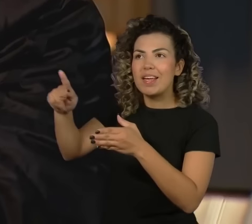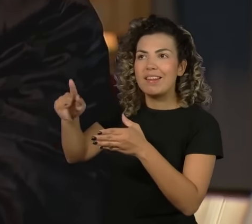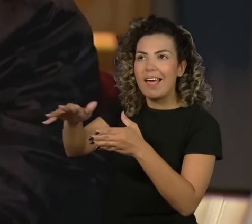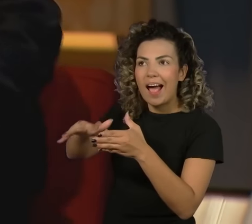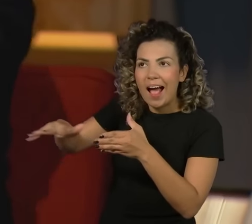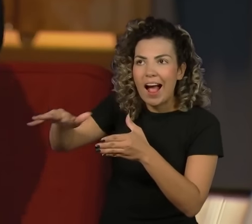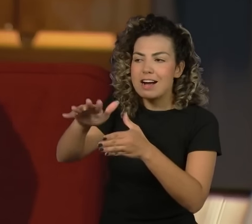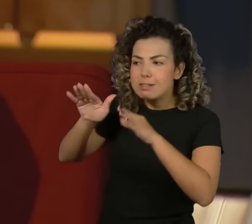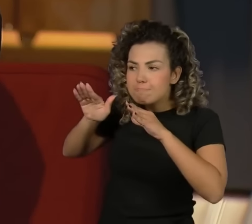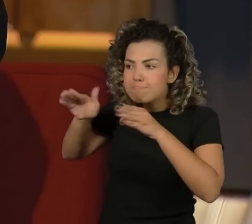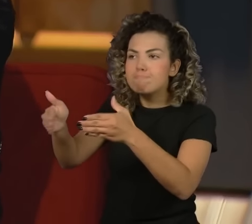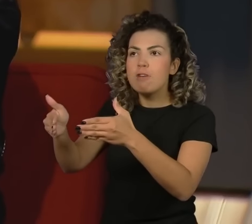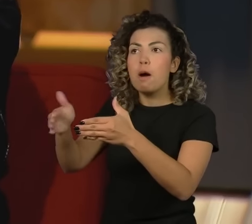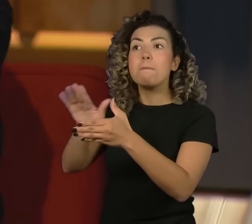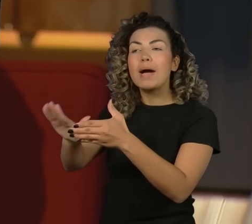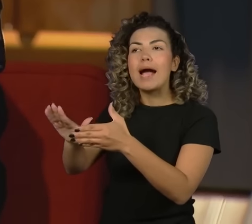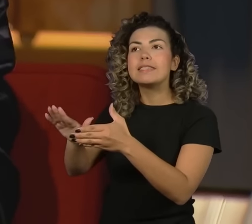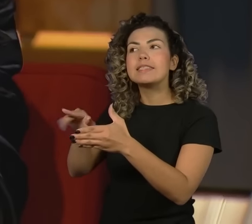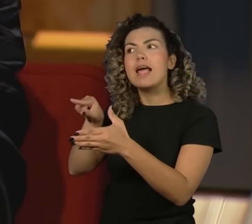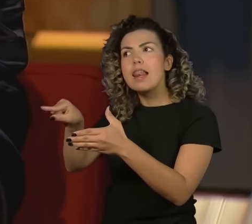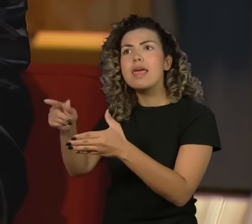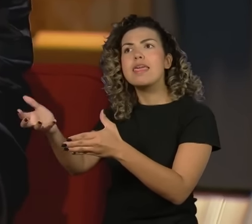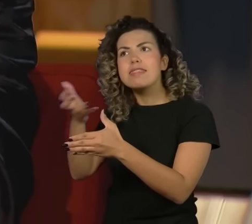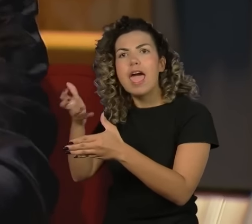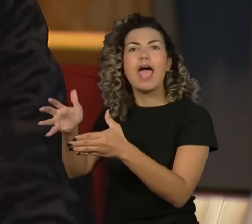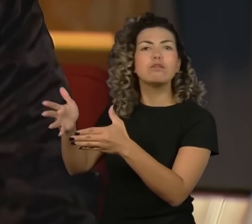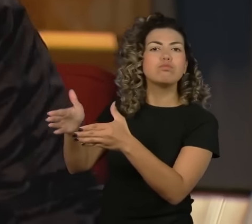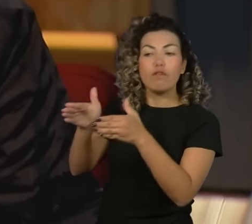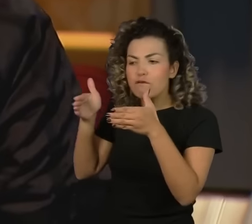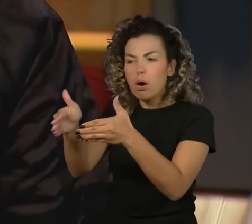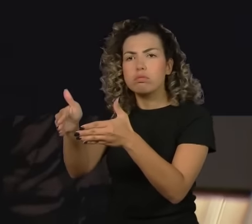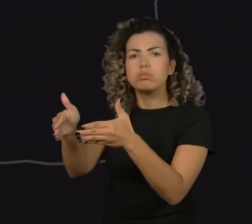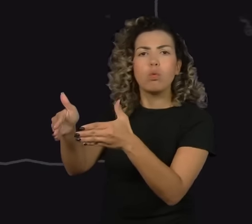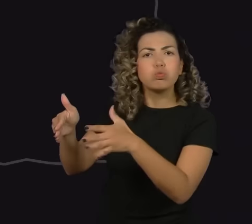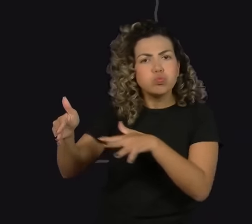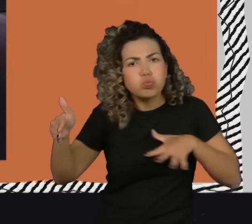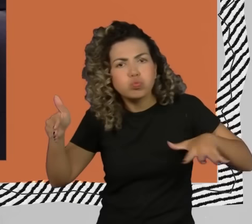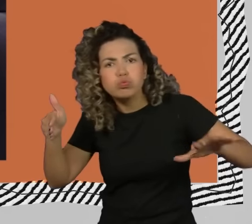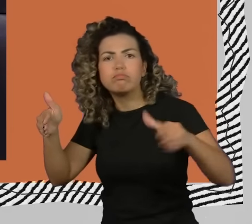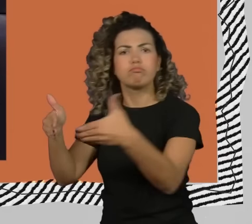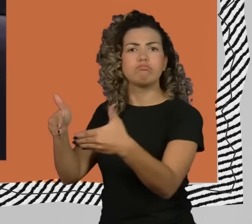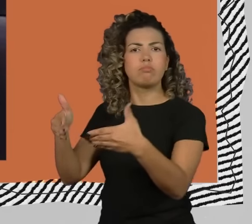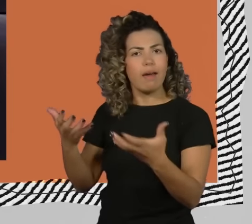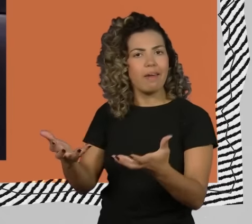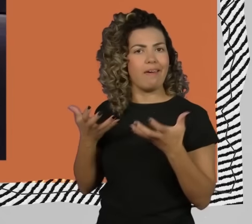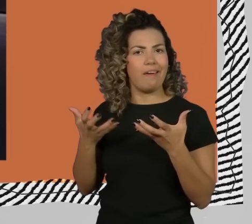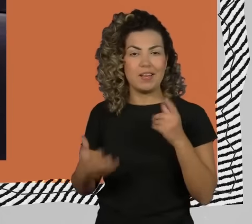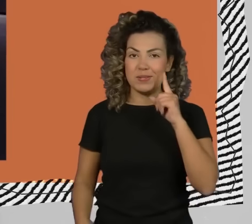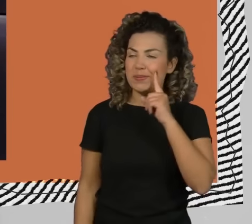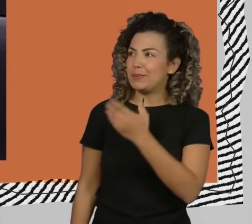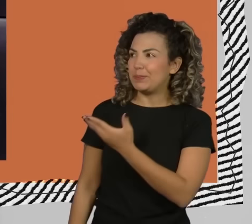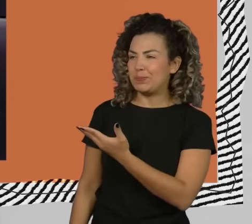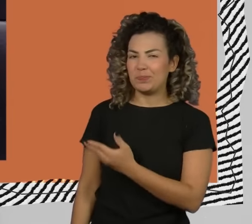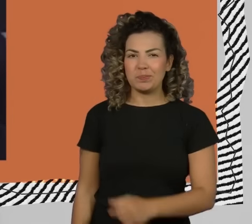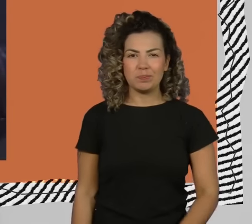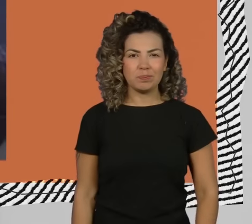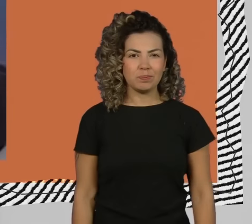mas eles queriam a massa. Entendeu? Todos eles. Cantei ponto